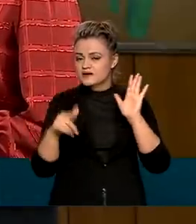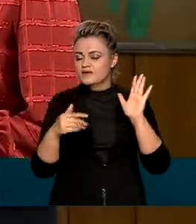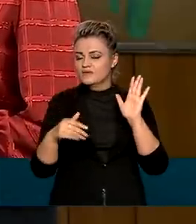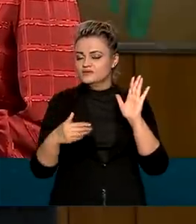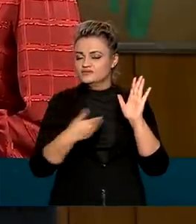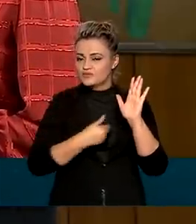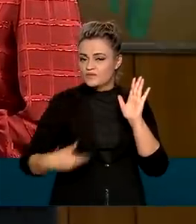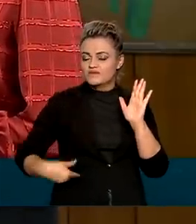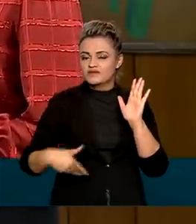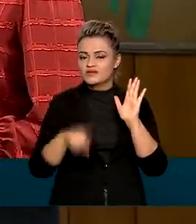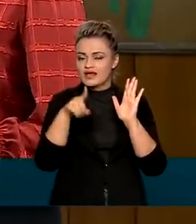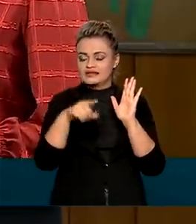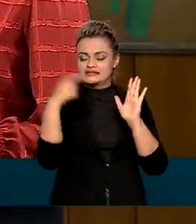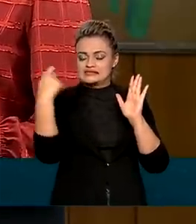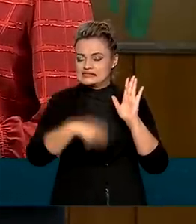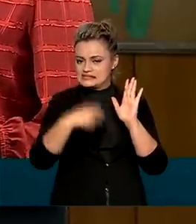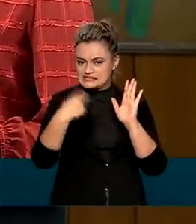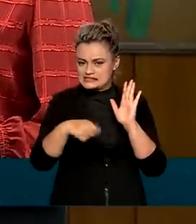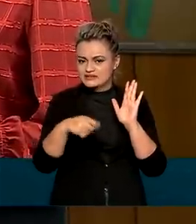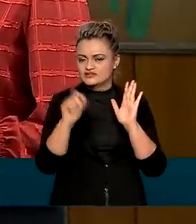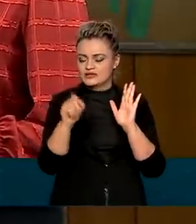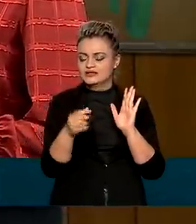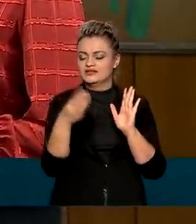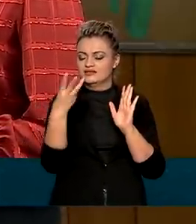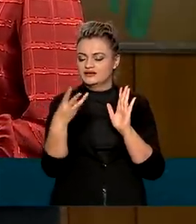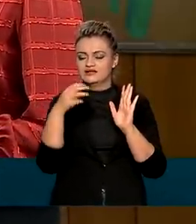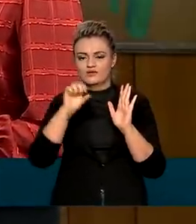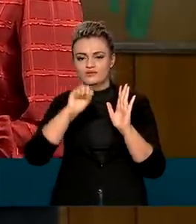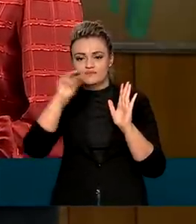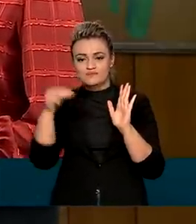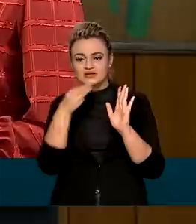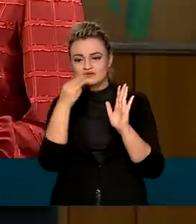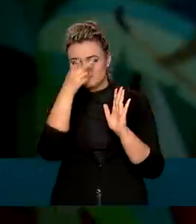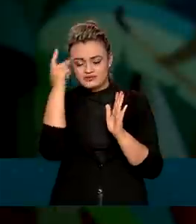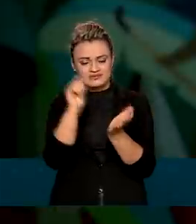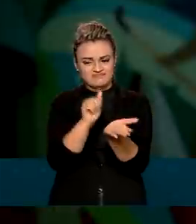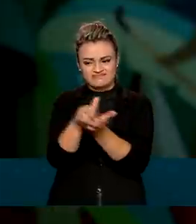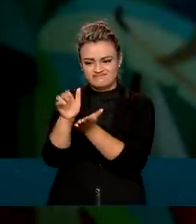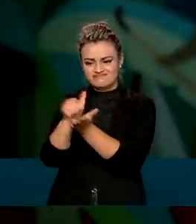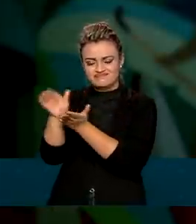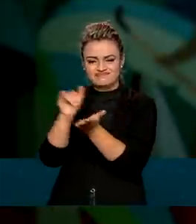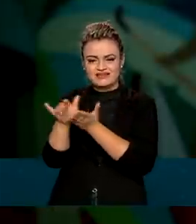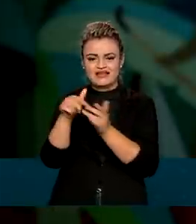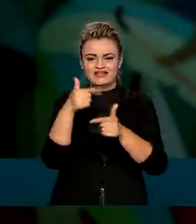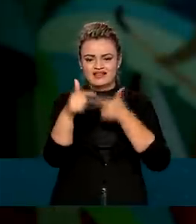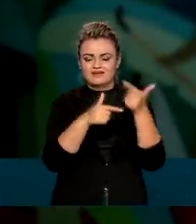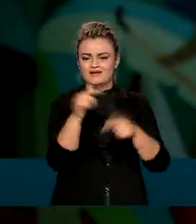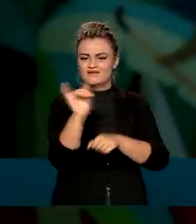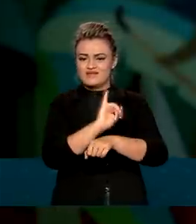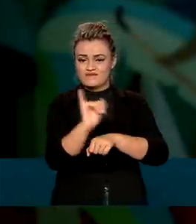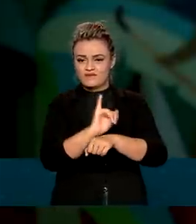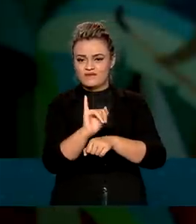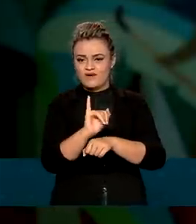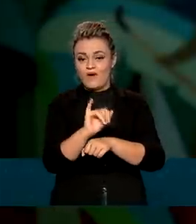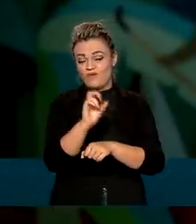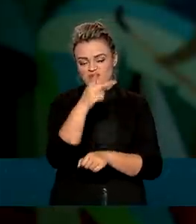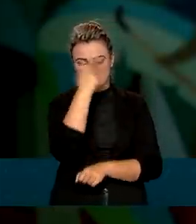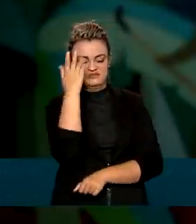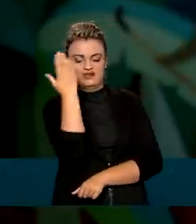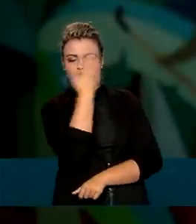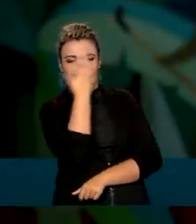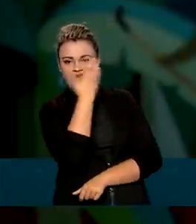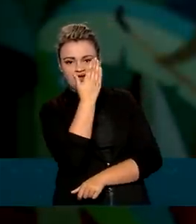dava a necessidade que 38 milhões de pessoas perderam a sua renda que são os informais quer saber como